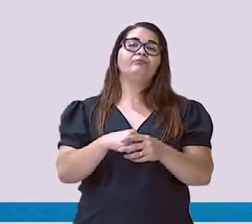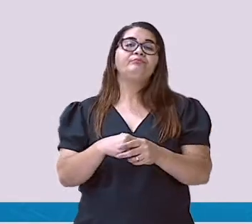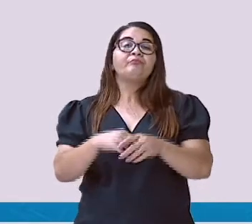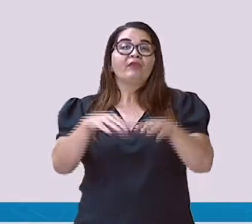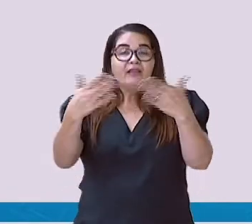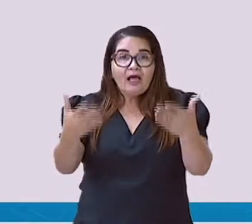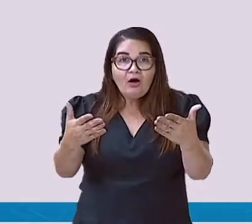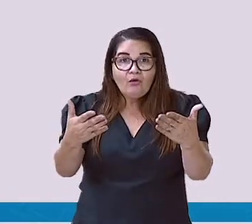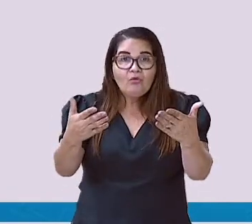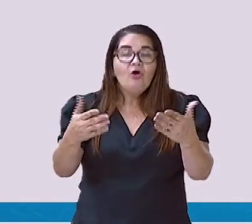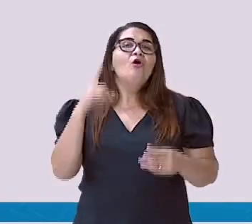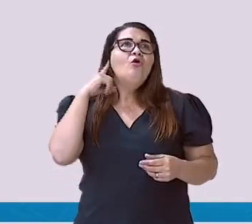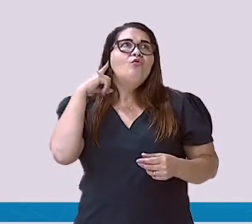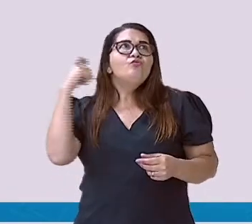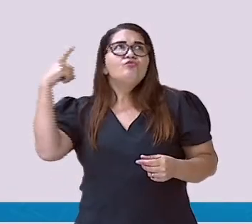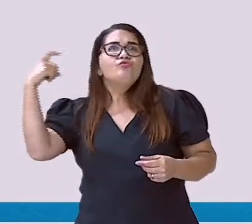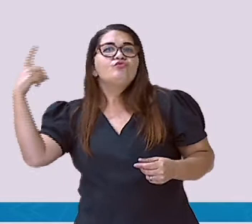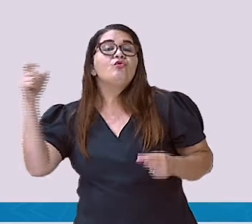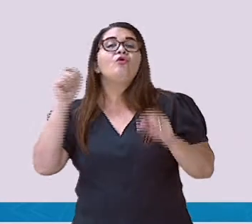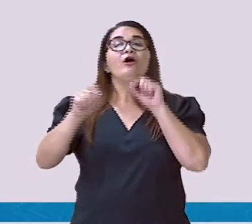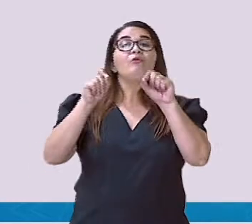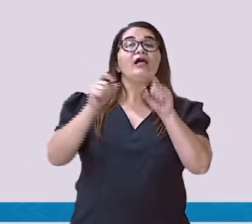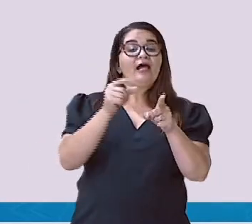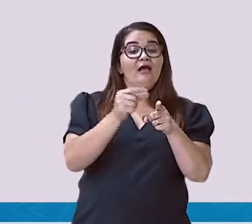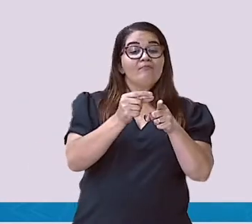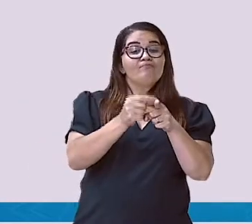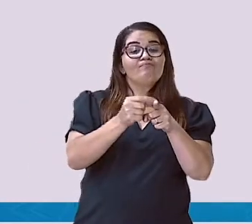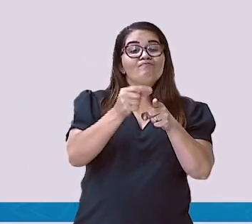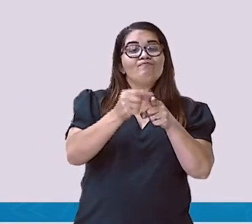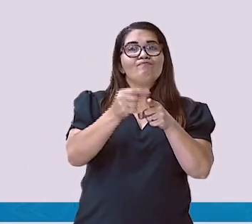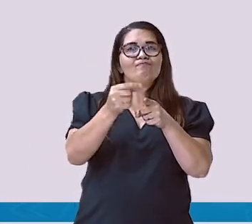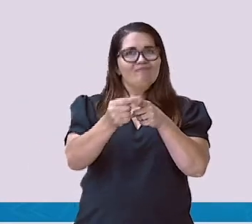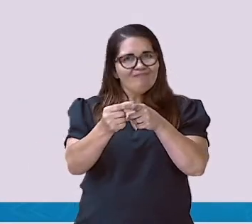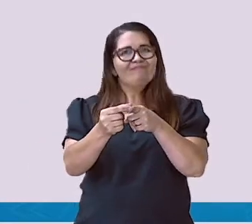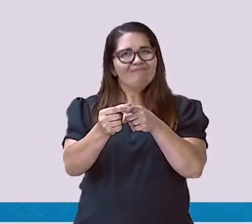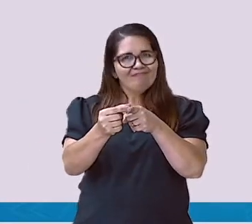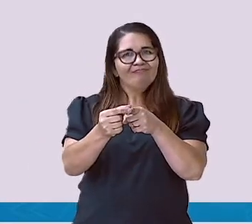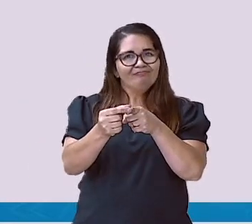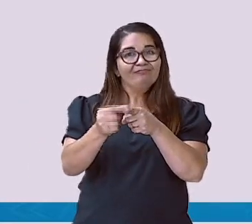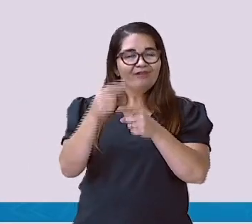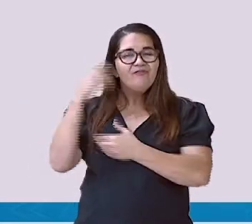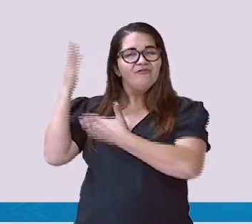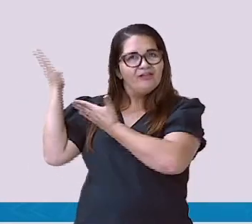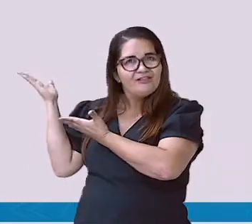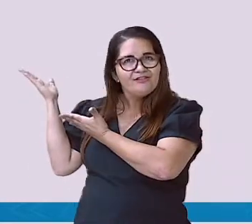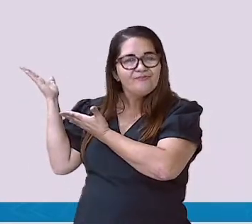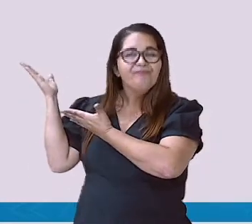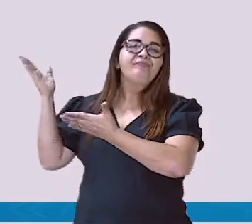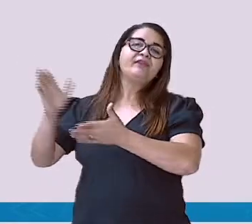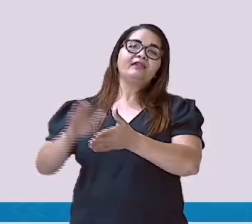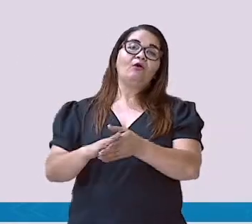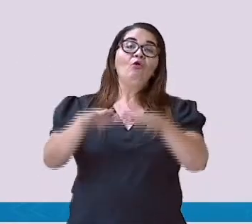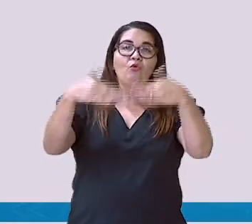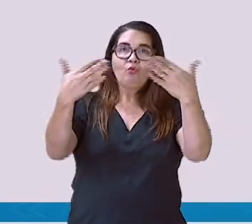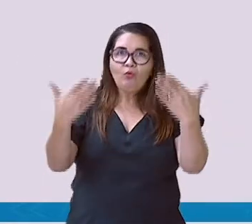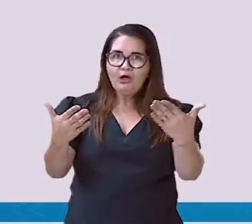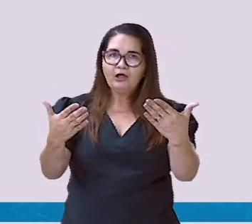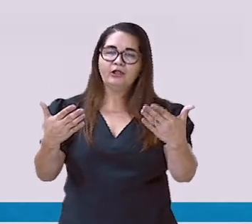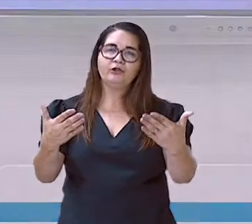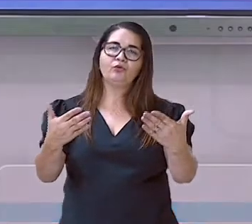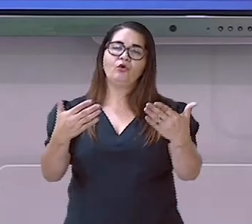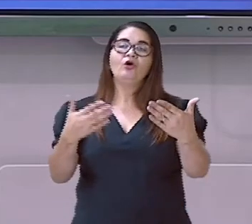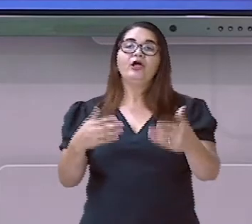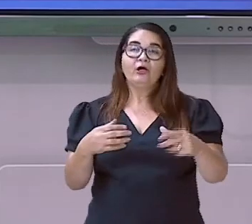som da fala. Ah, sim! Então, toda vez que eu tenho um som em uma fala, eu tenho